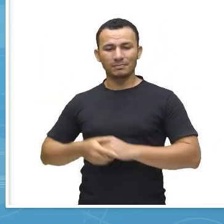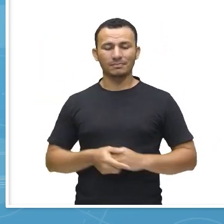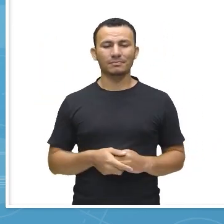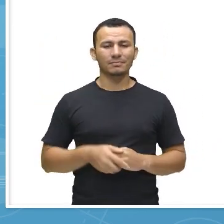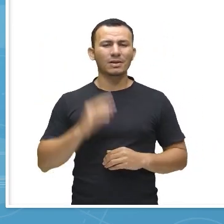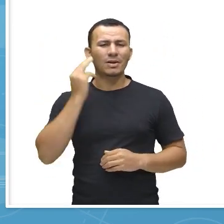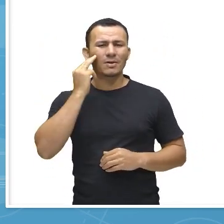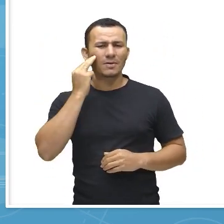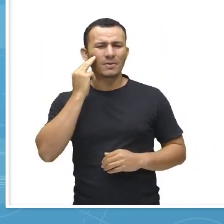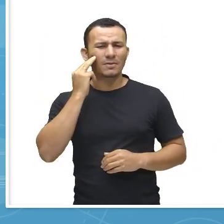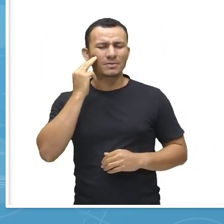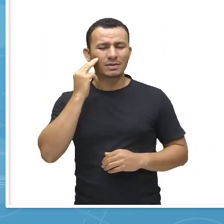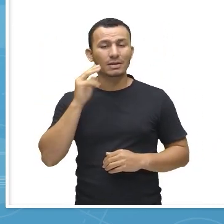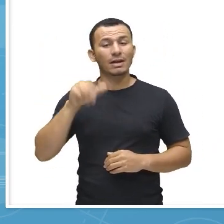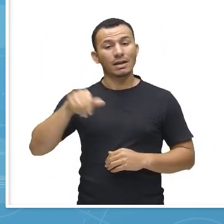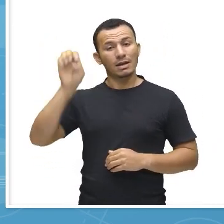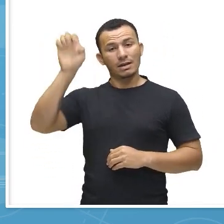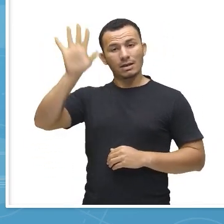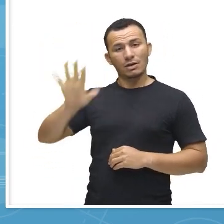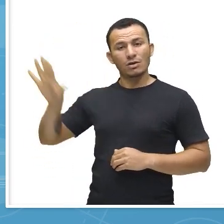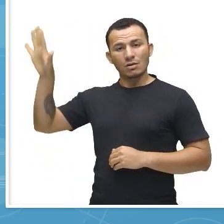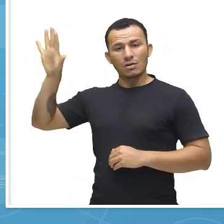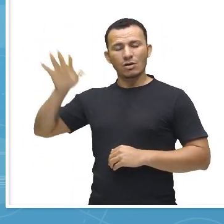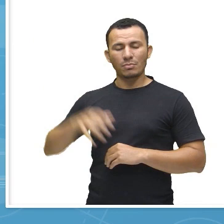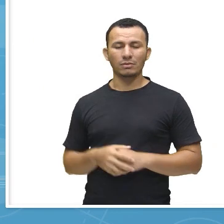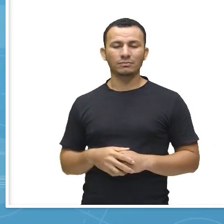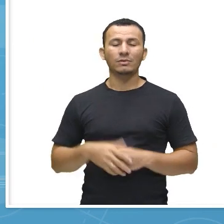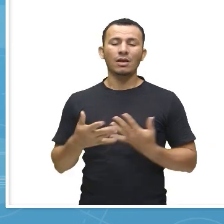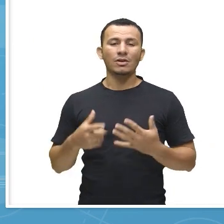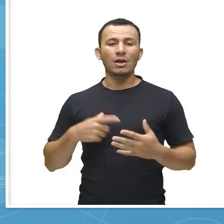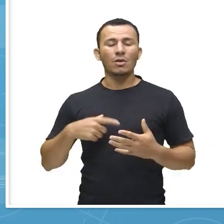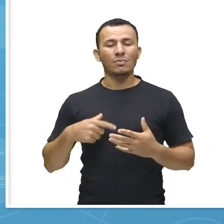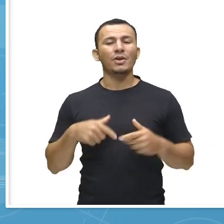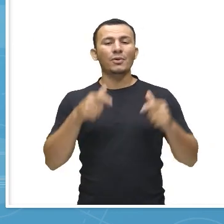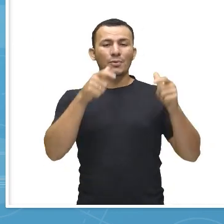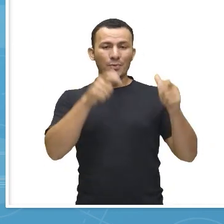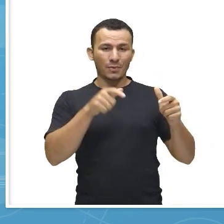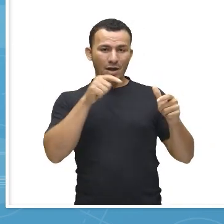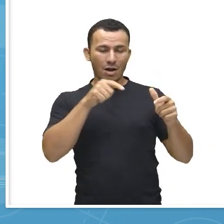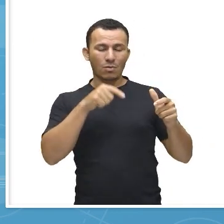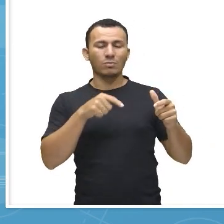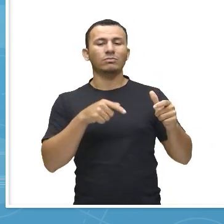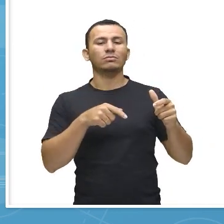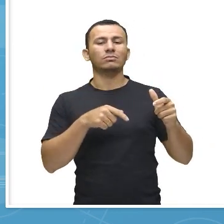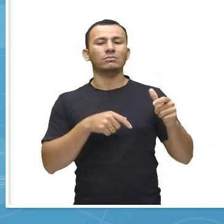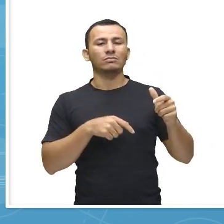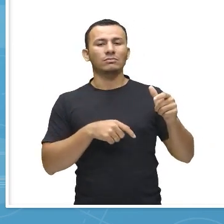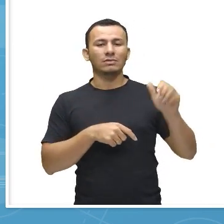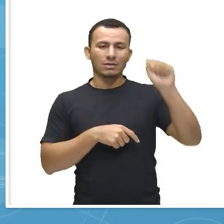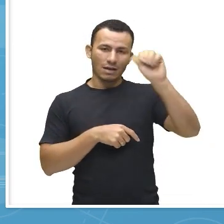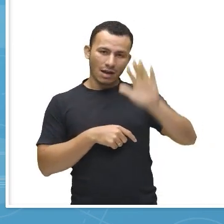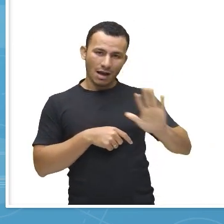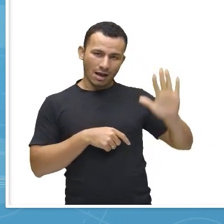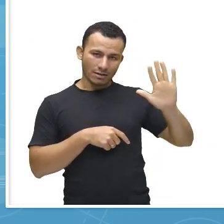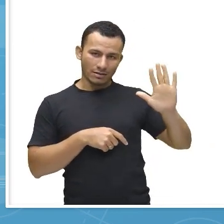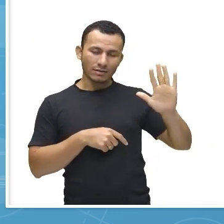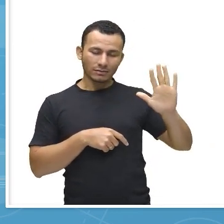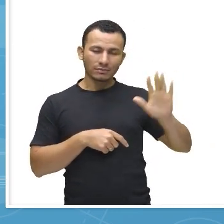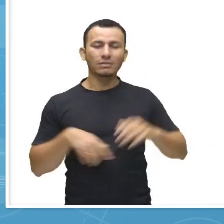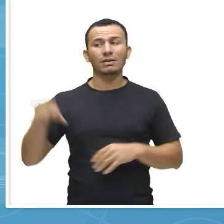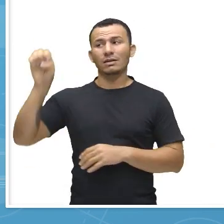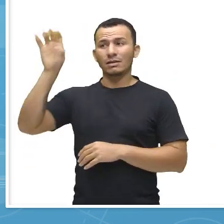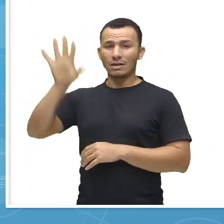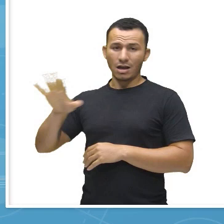rosa está a Europa. Então, a gente tem uma nação transcontinental, que nesse exemplo é a Turquia, que